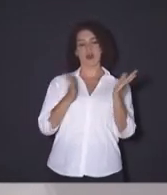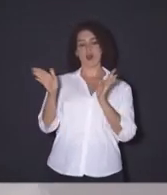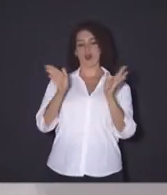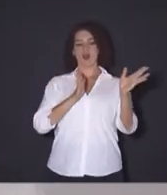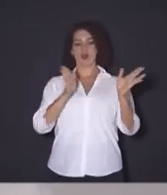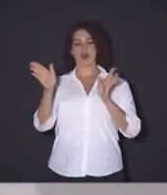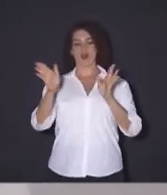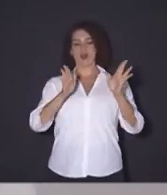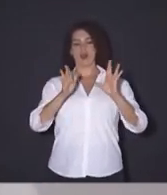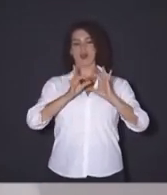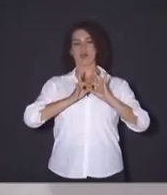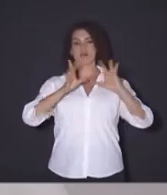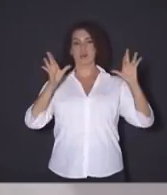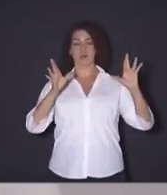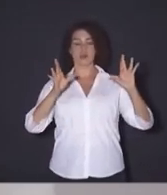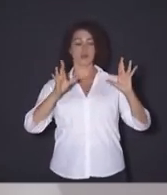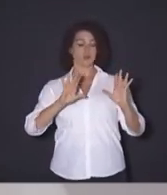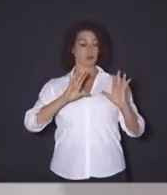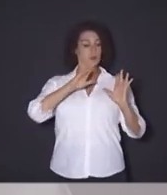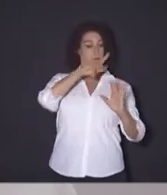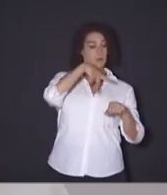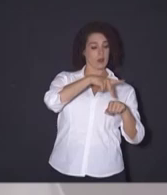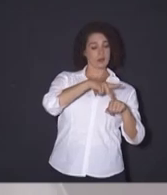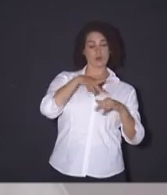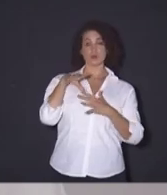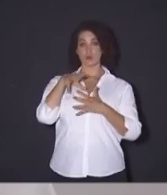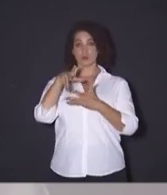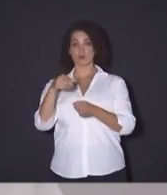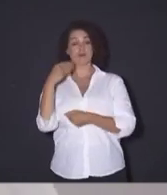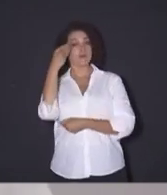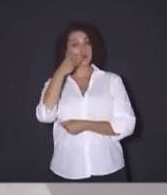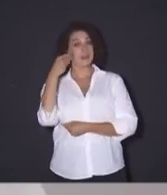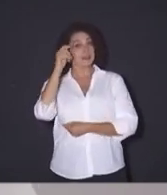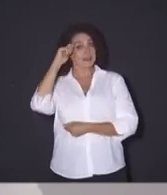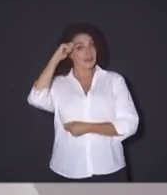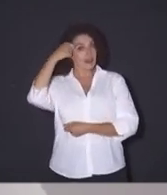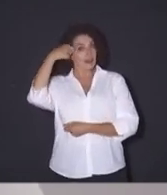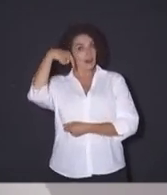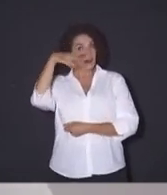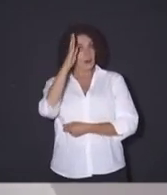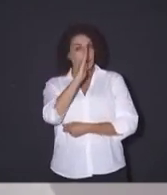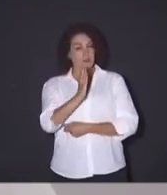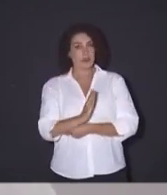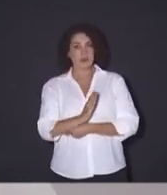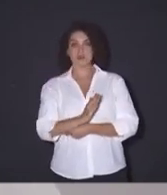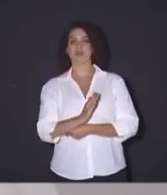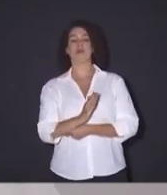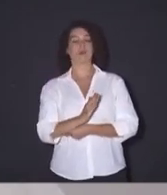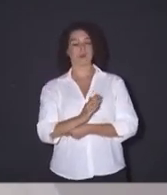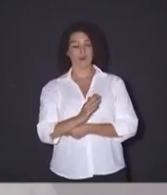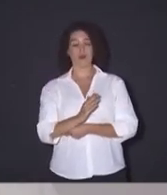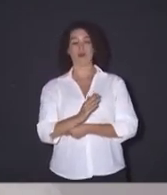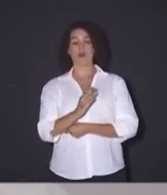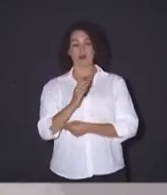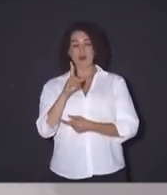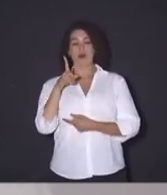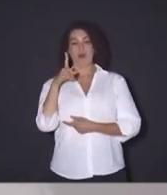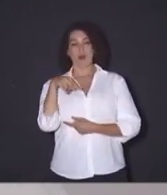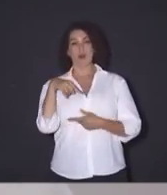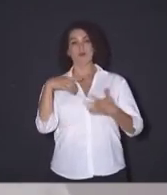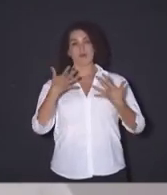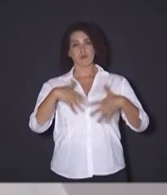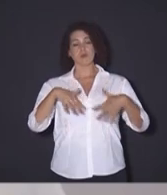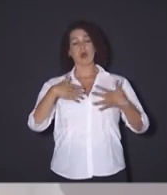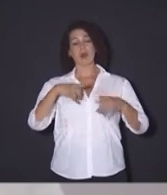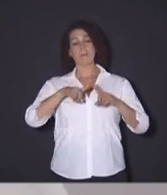no país e no mundo a experiência negra brasileira não é tão peculiar quanto se possa imaginar o contrário é muito